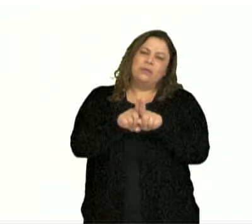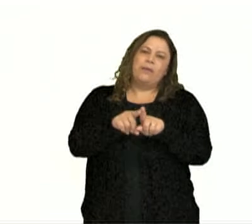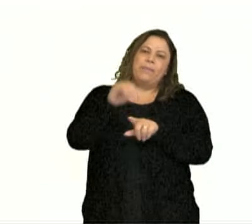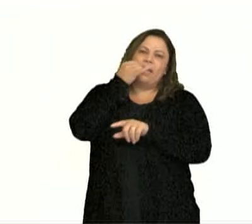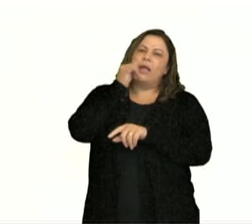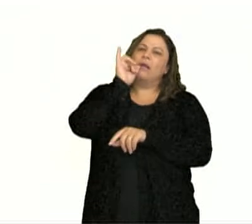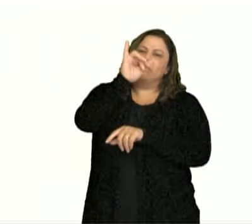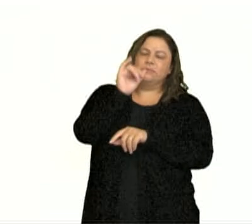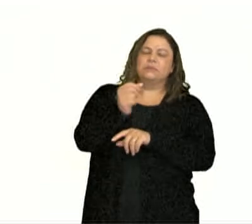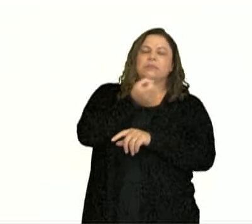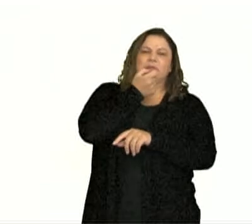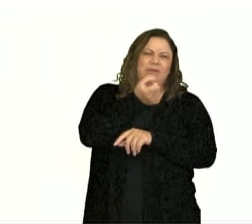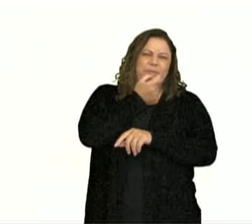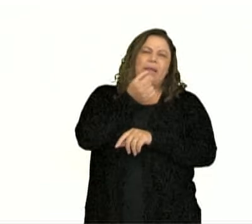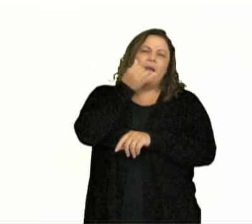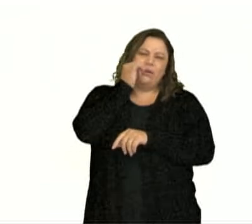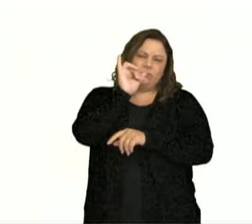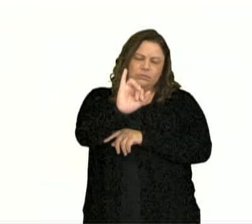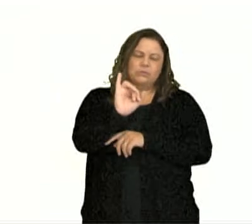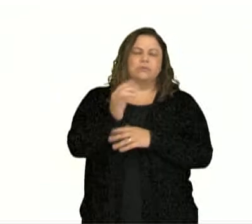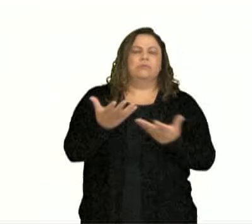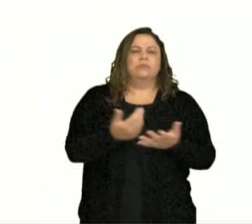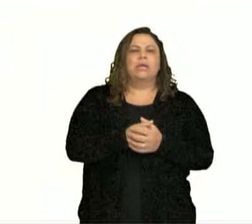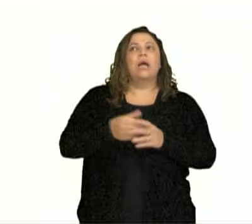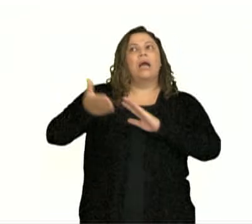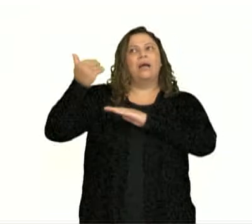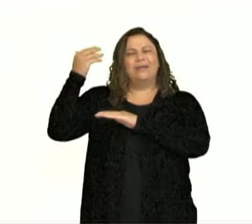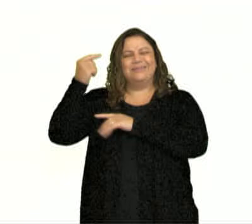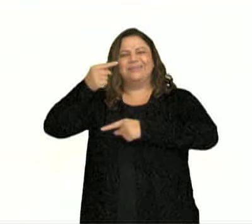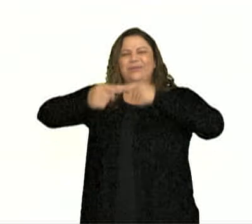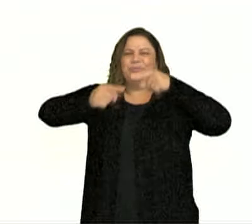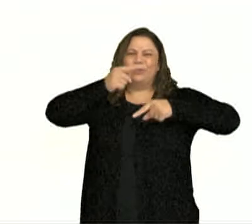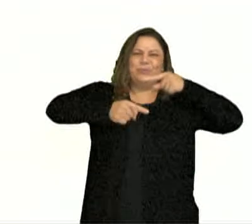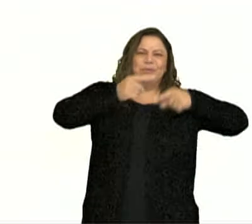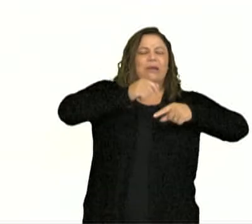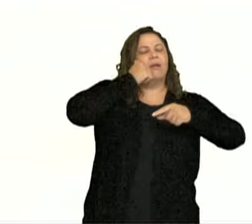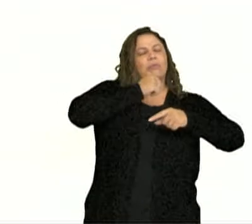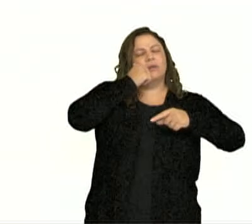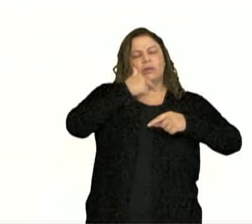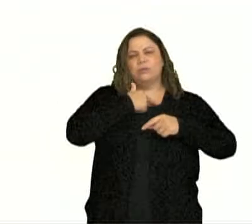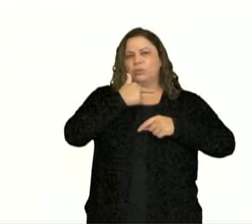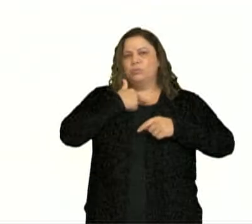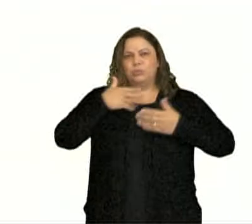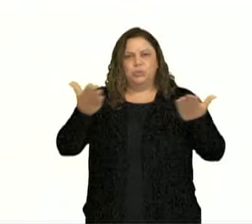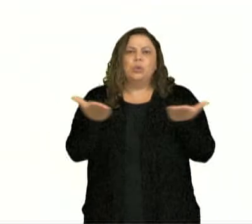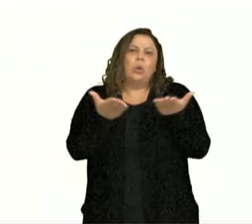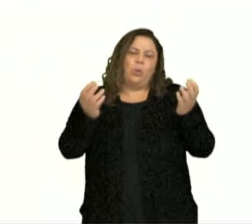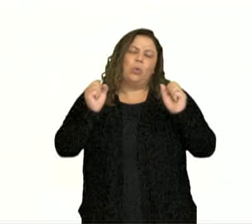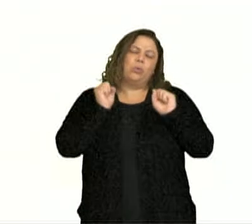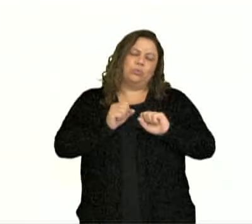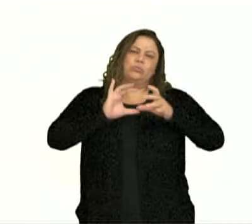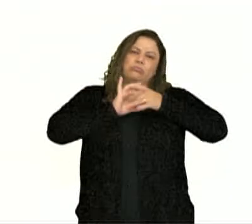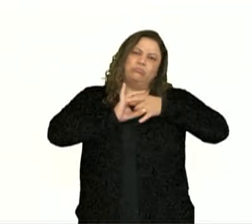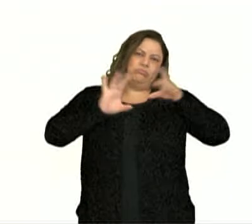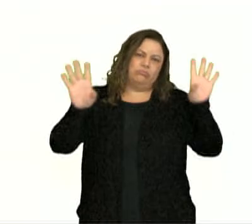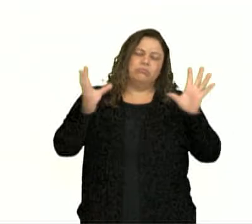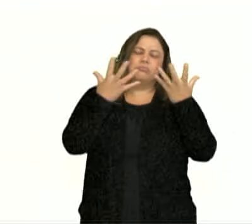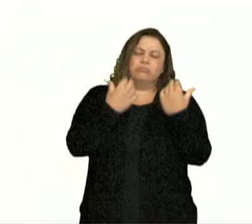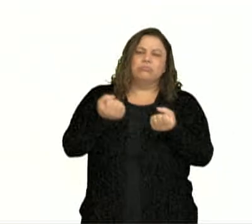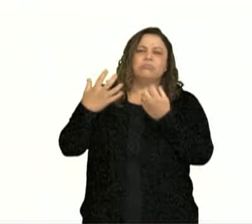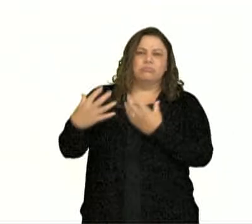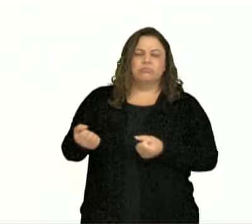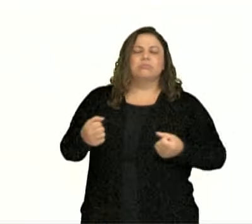era proibido em algumas religiões, as mulheres não podiam usar os métodos contraceptivos e hoje é mais